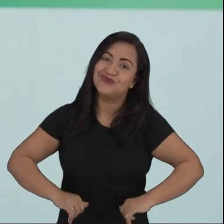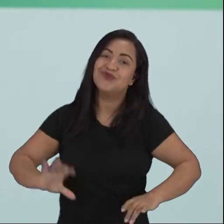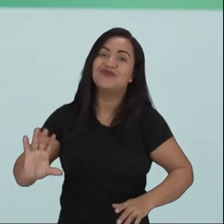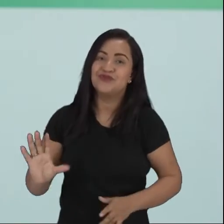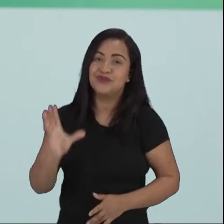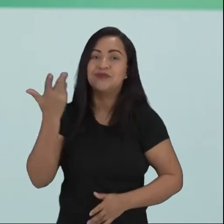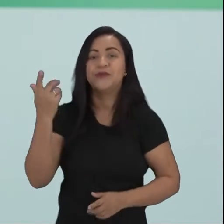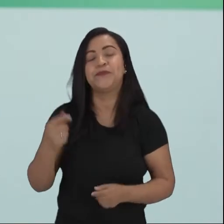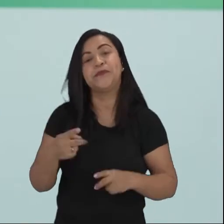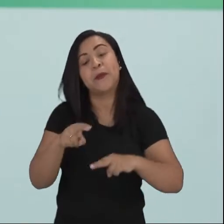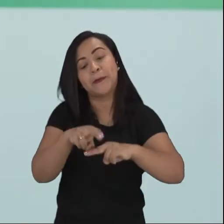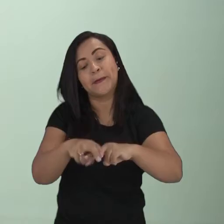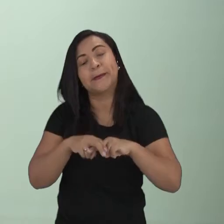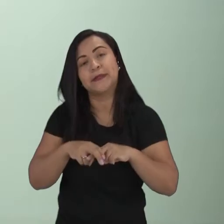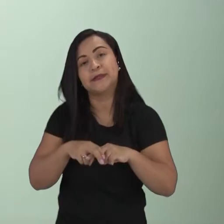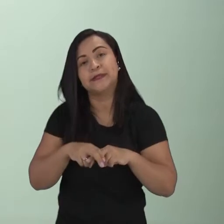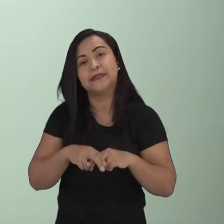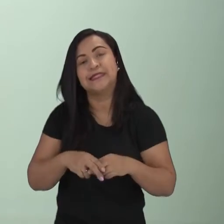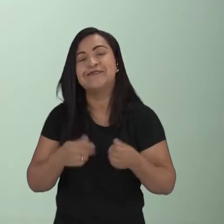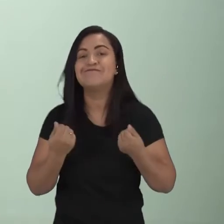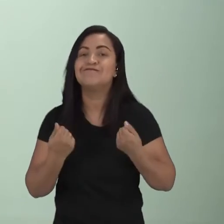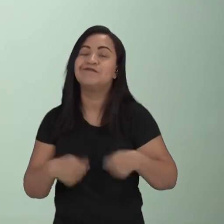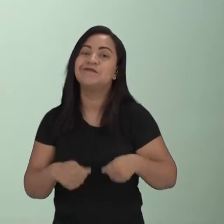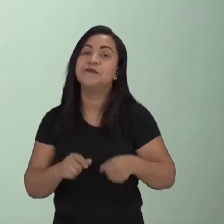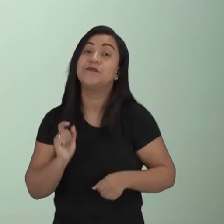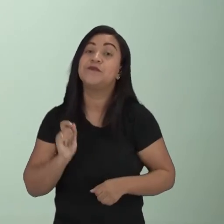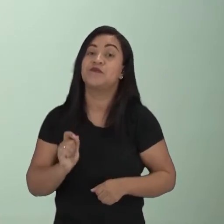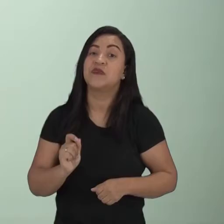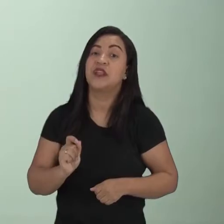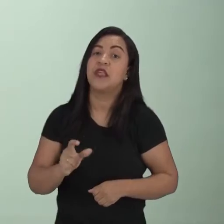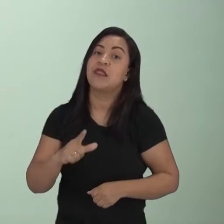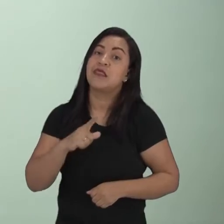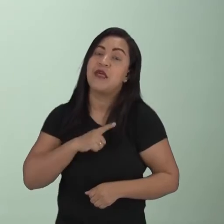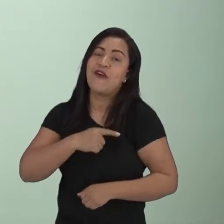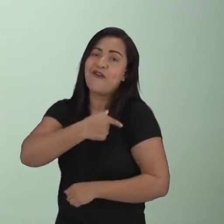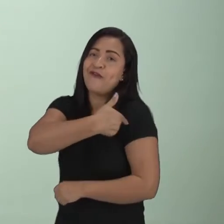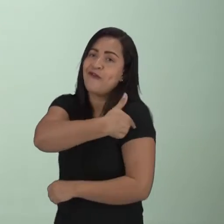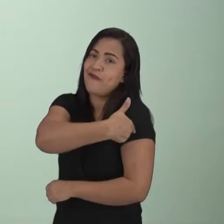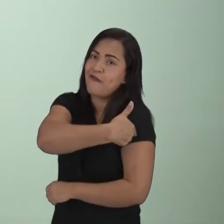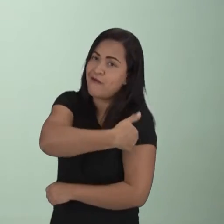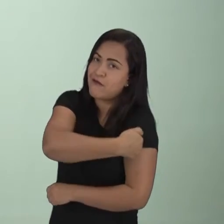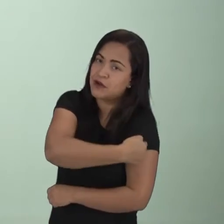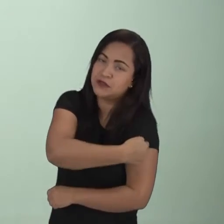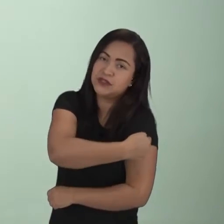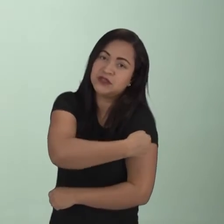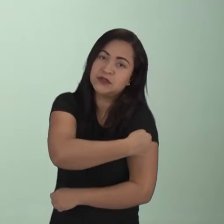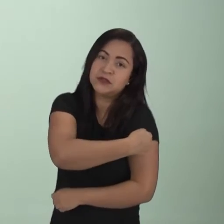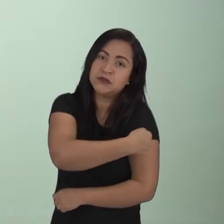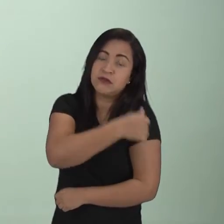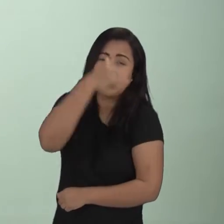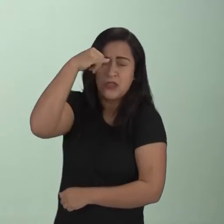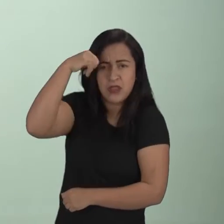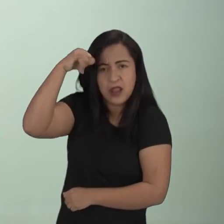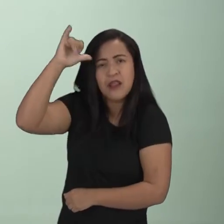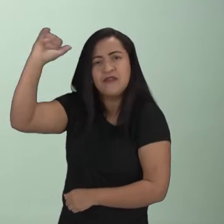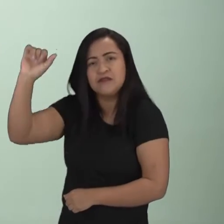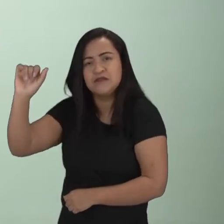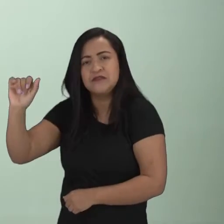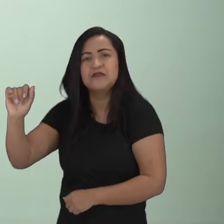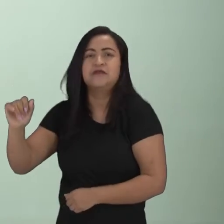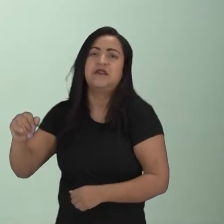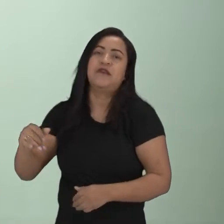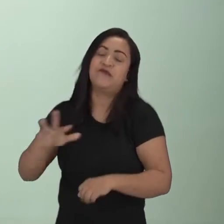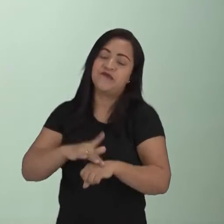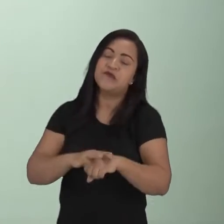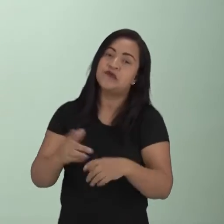nós devemos sempre procurar, quando houver vacinação, estar sendo aí, tentando erradicar em nosso país também esses